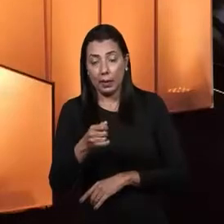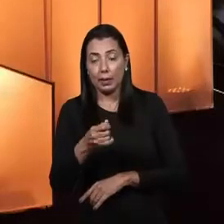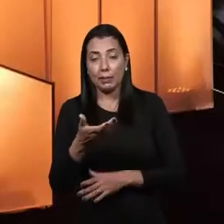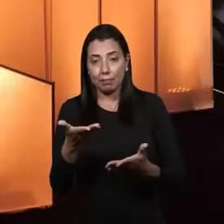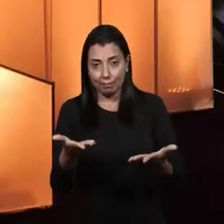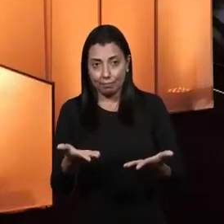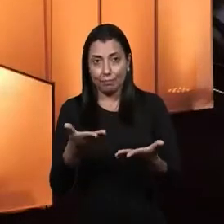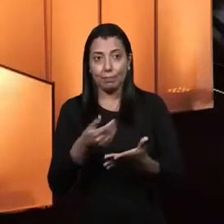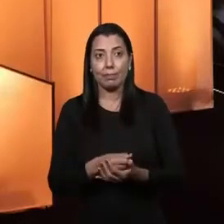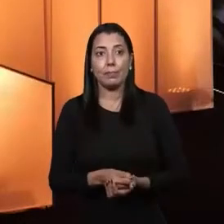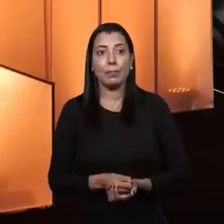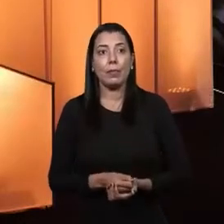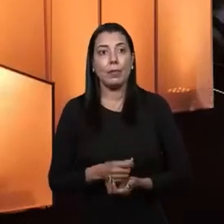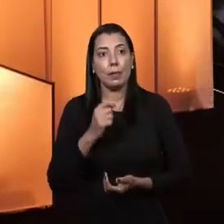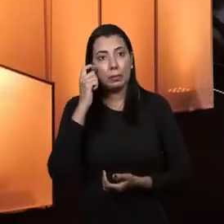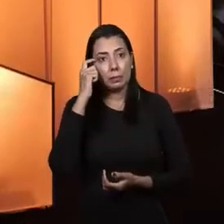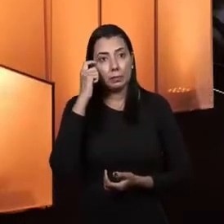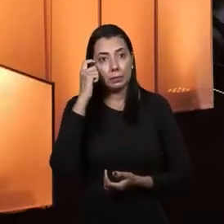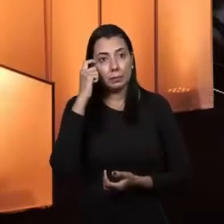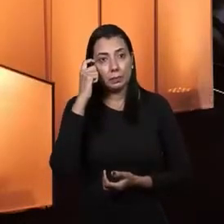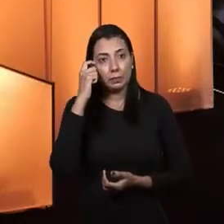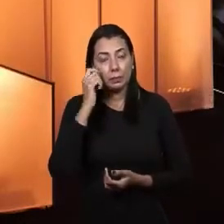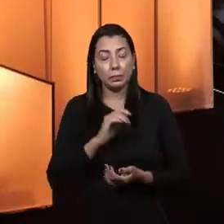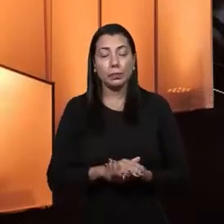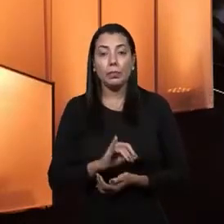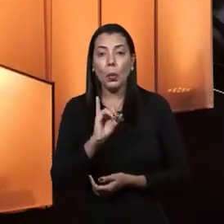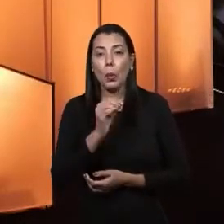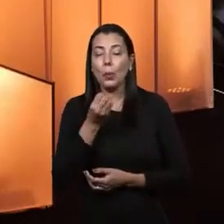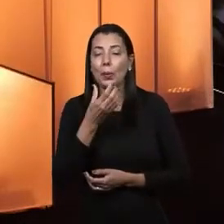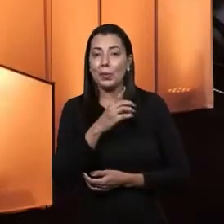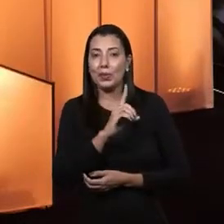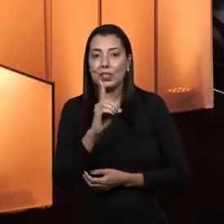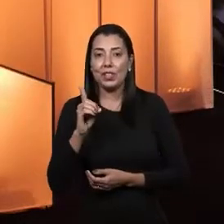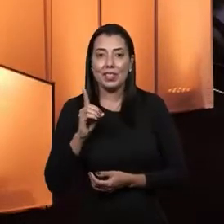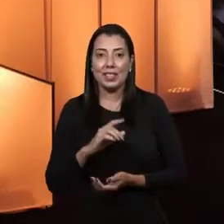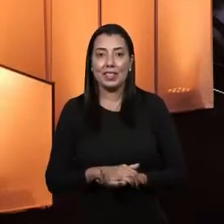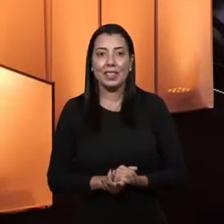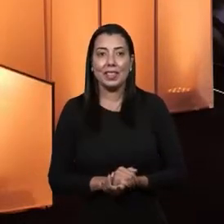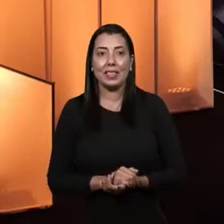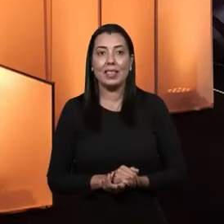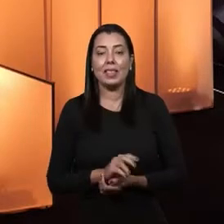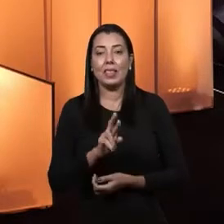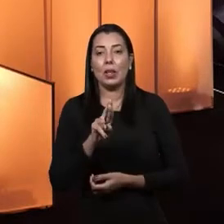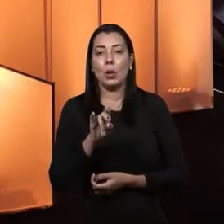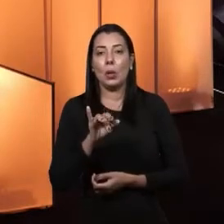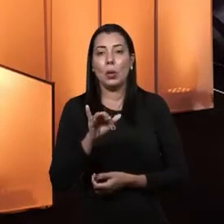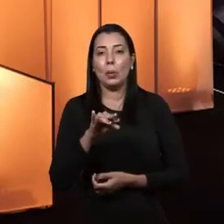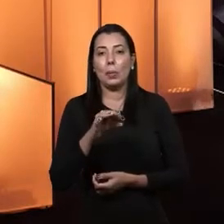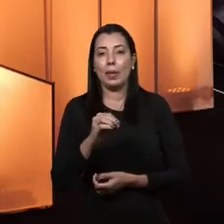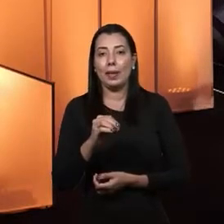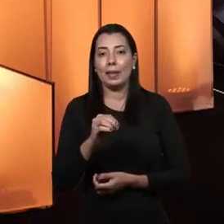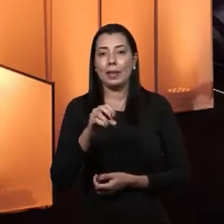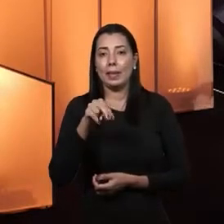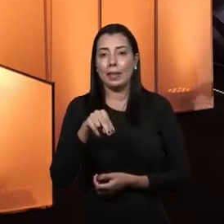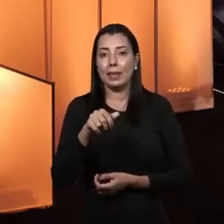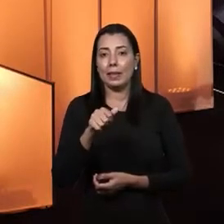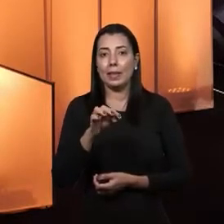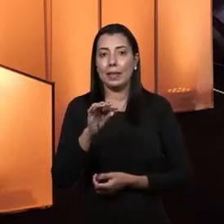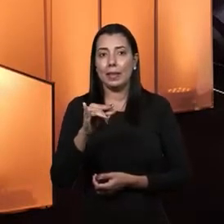O palco é seu. Bom dia. Bom dia, Roberta. Bom dia, A Natália. gente Me não escutam escuta, bem? estou te